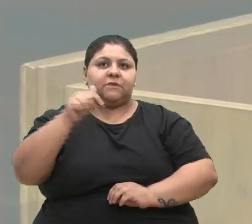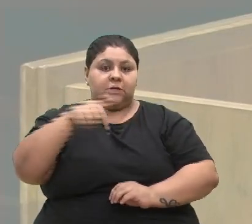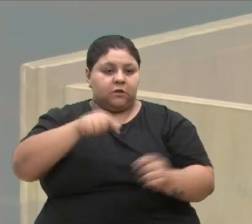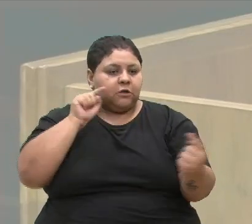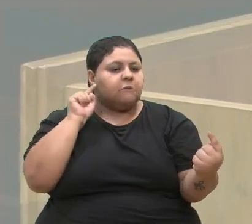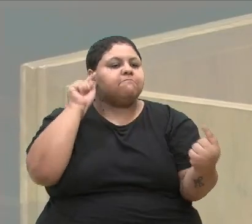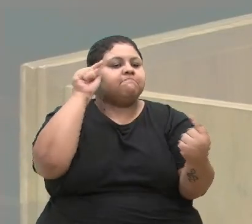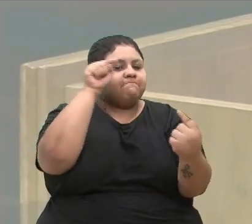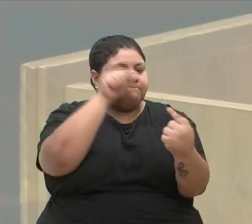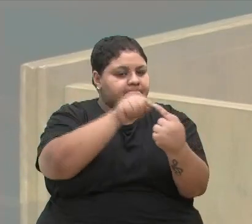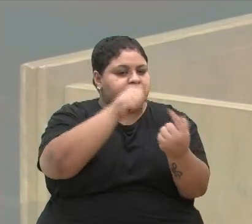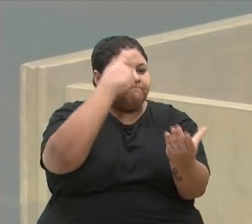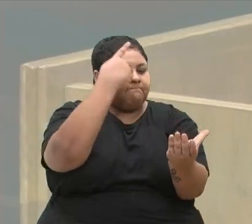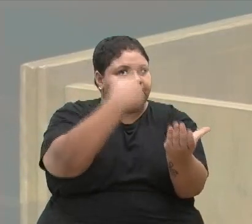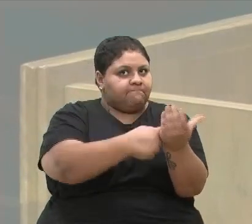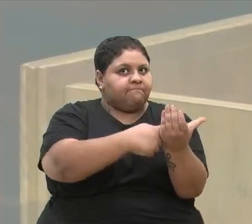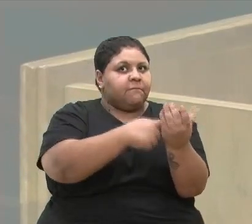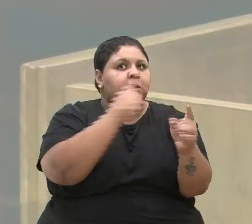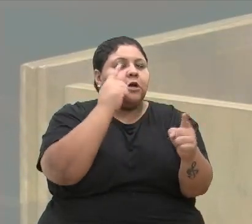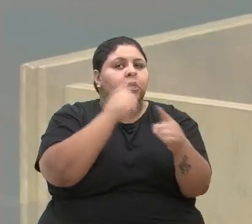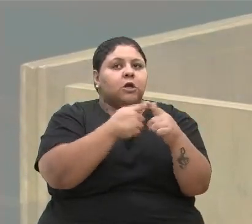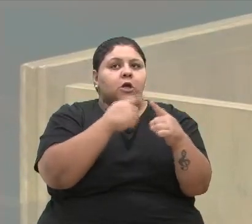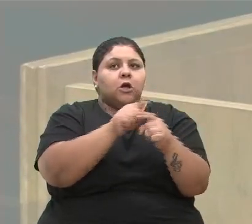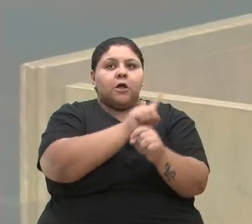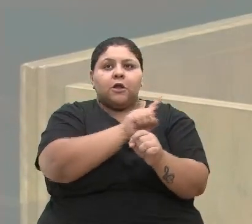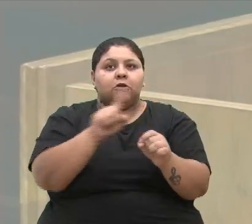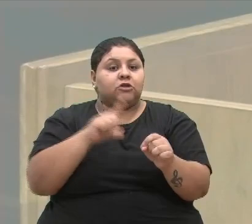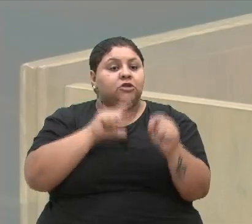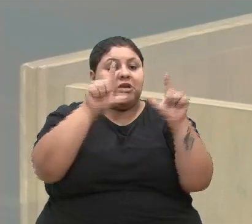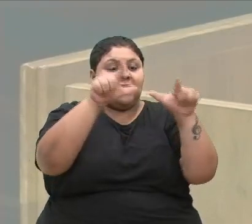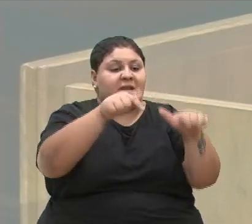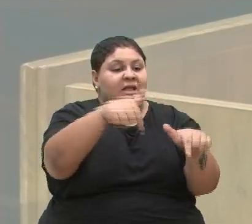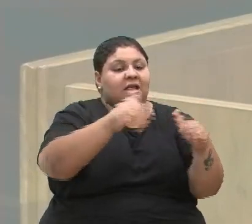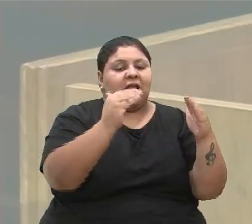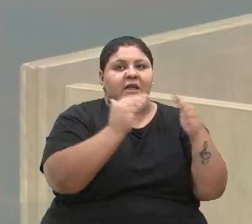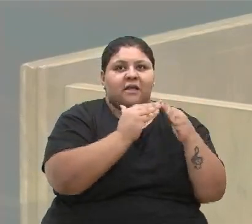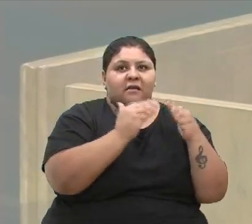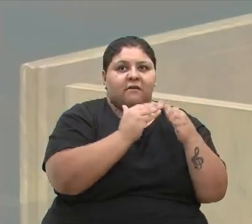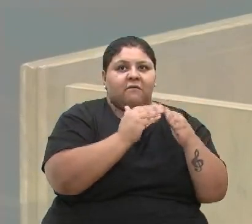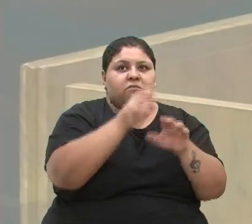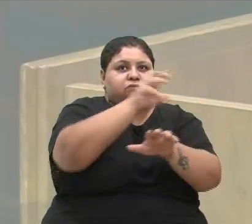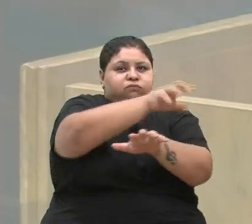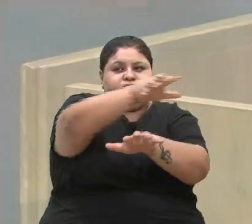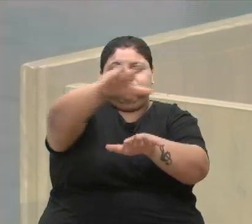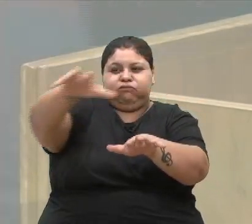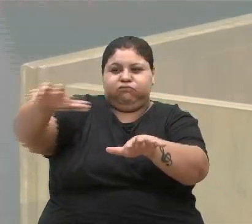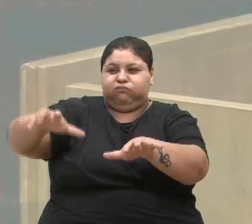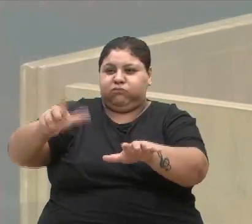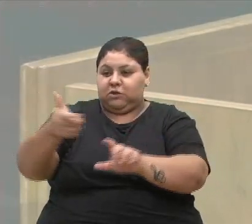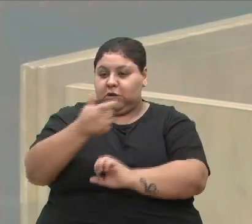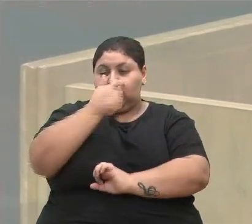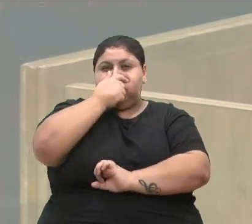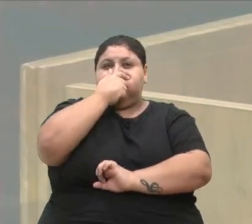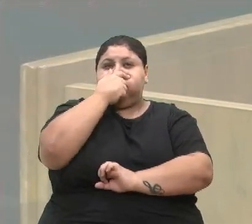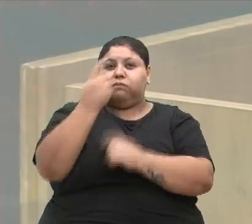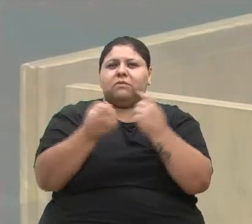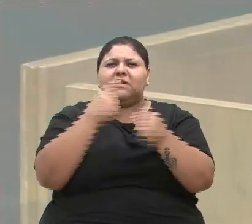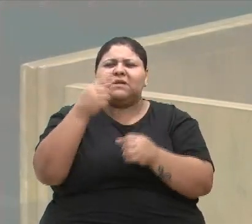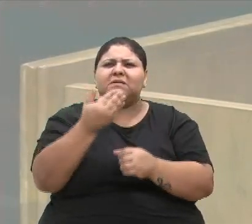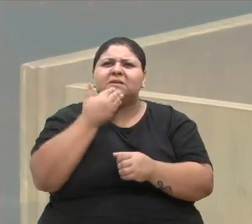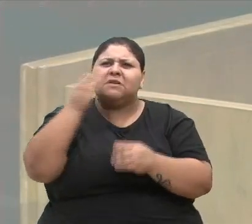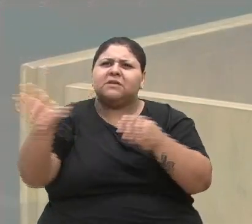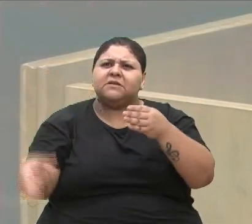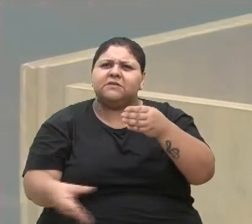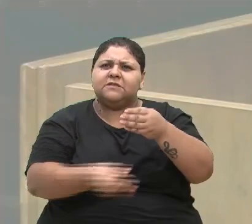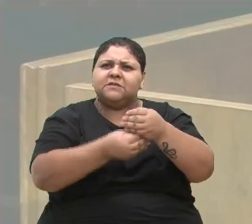objetivo foi cumprido, porque realmente não tinha espaço nessa casa, nas galerias estava lotado. Alguém mais me pediu uma parte?